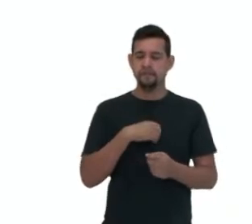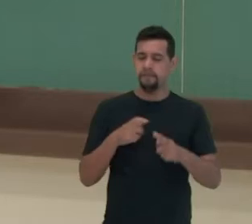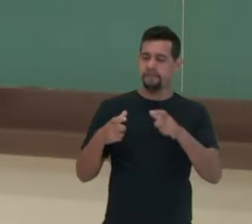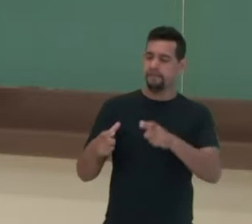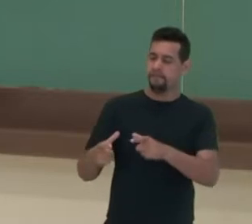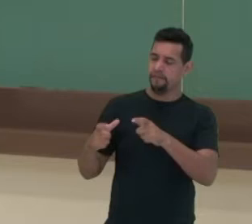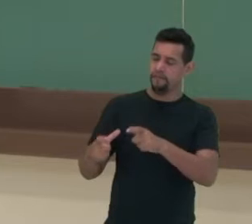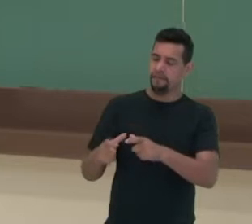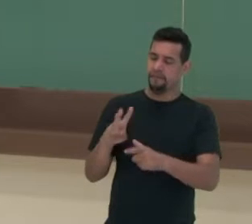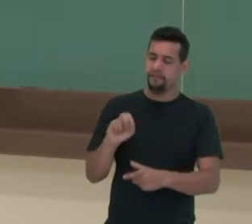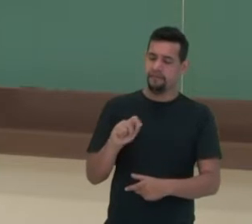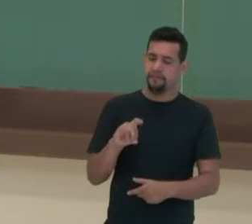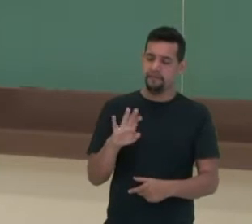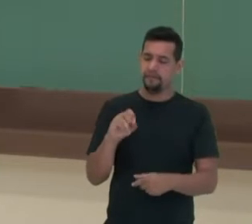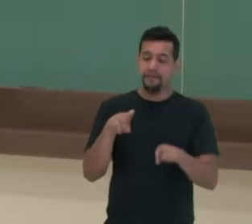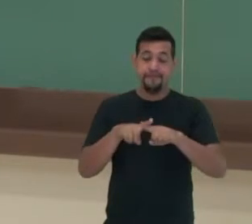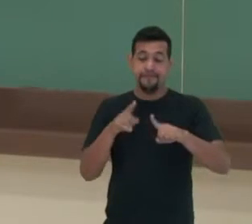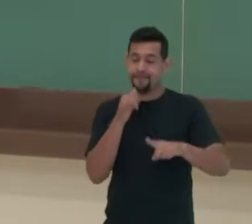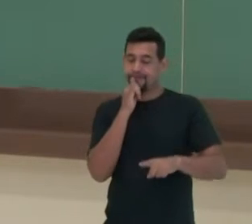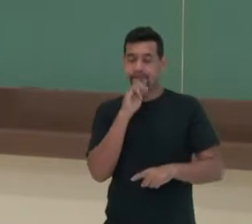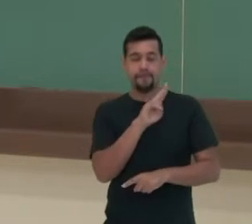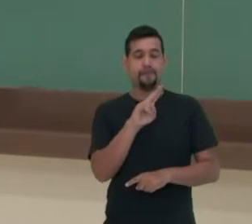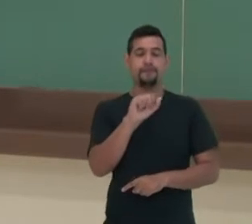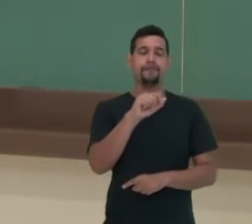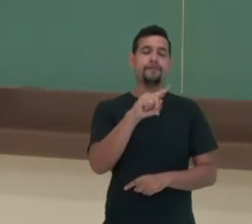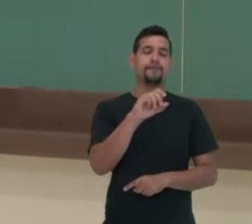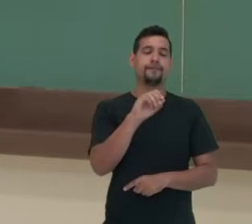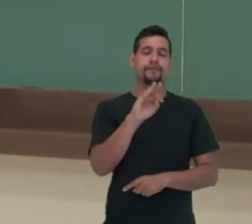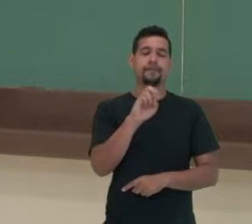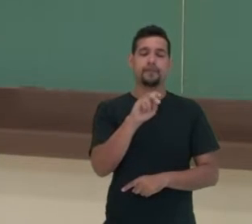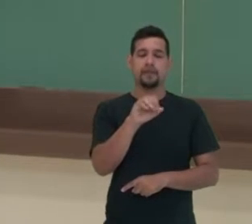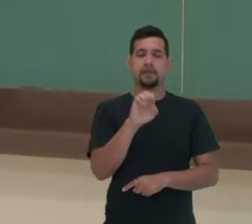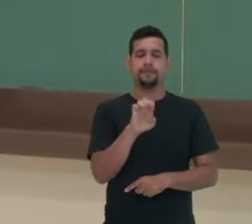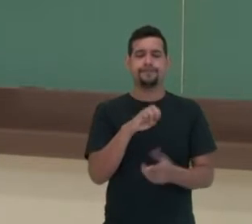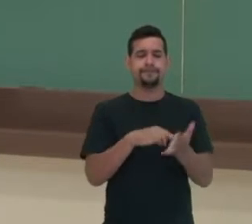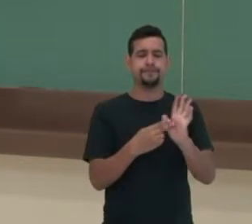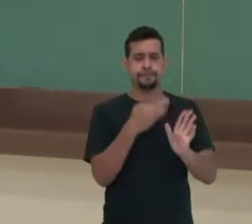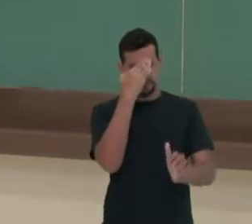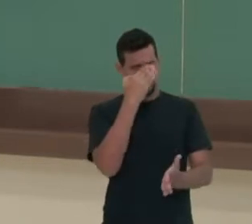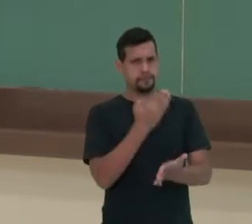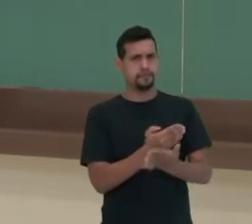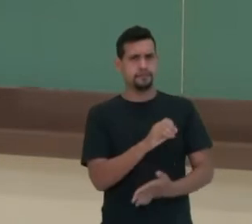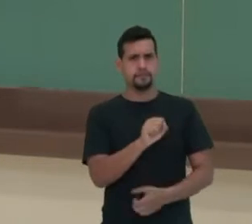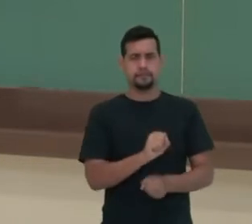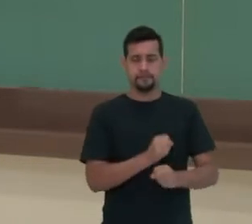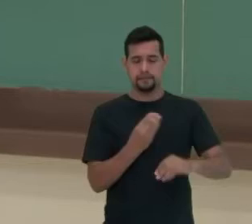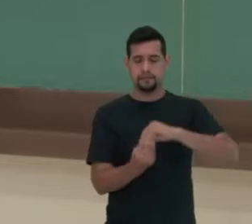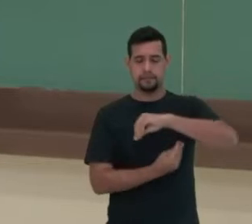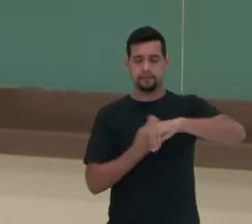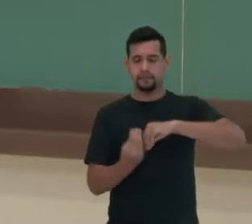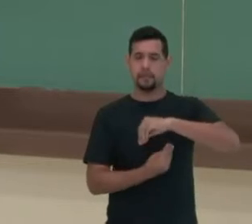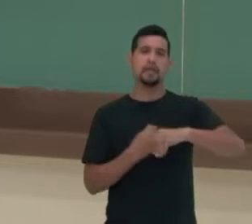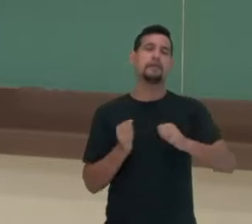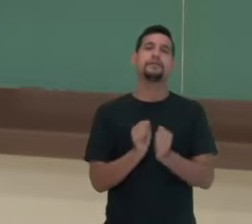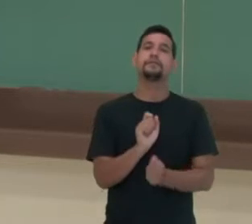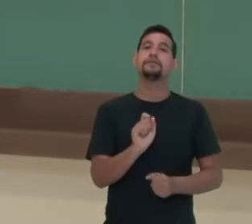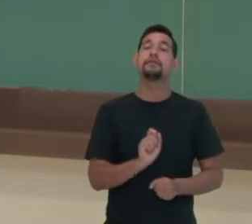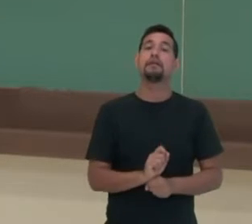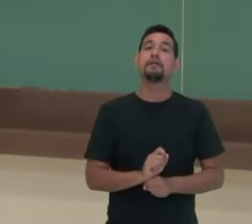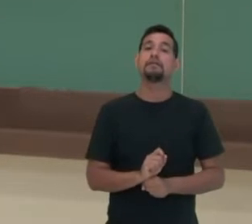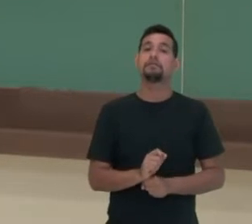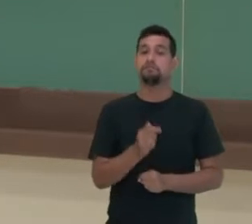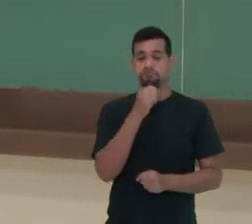Vaticano. Já a apoteose era uma crença, misturado também